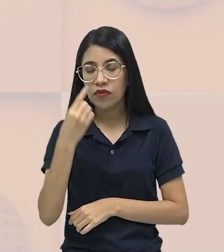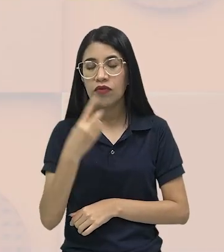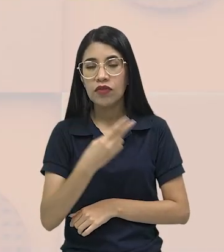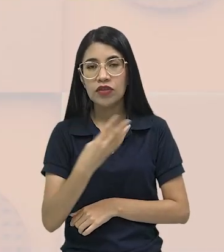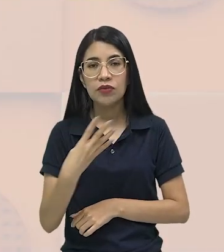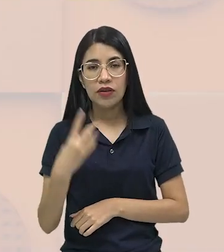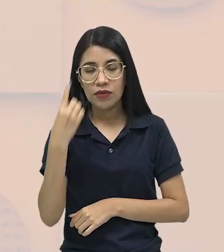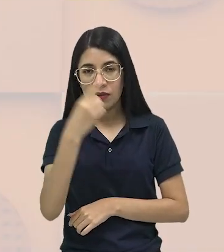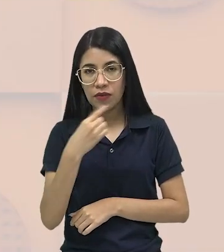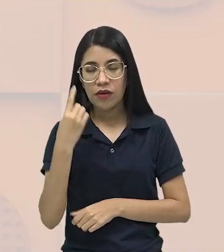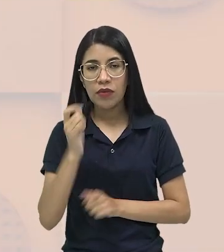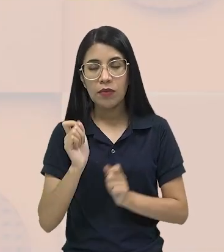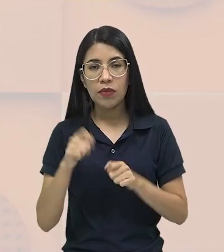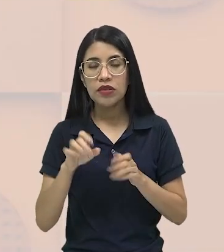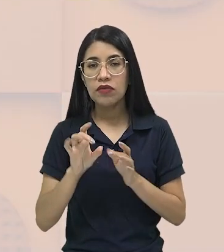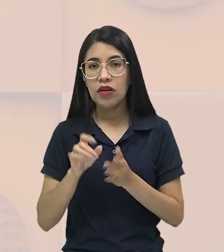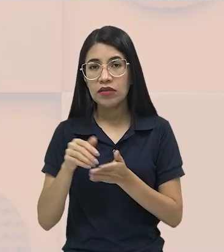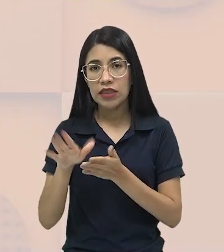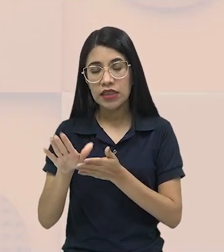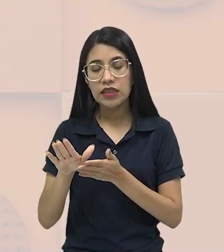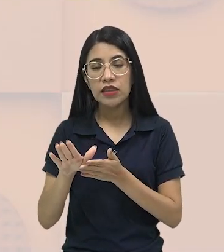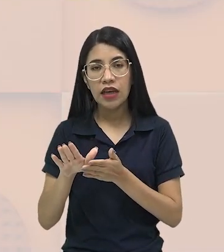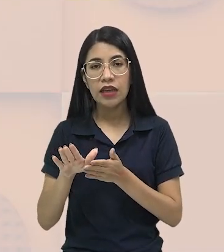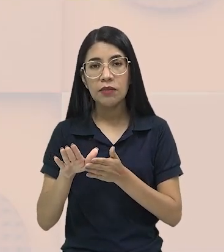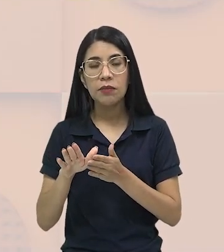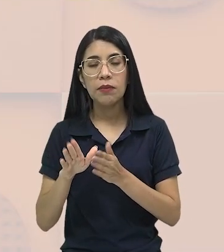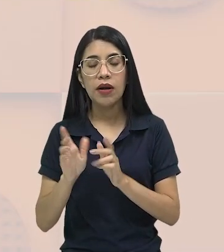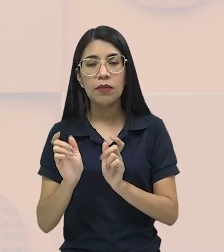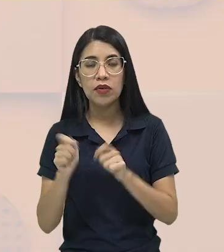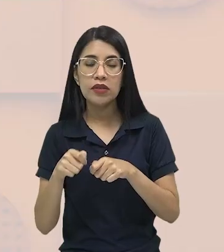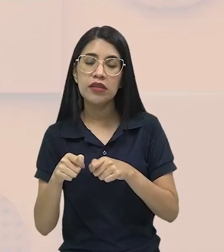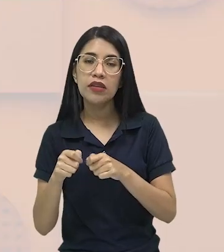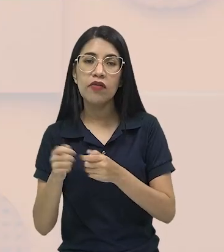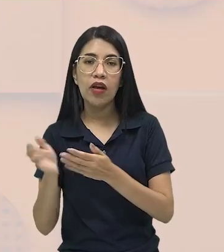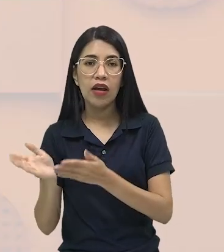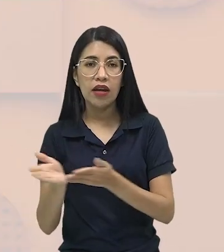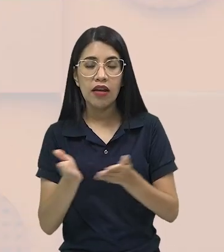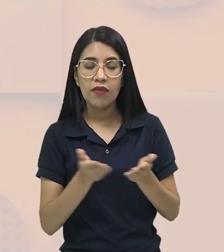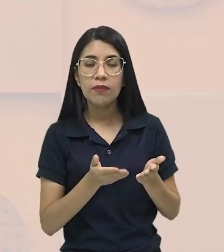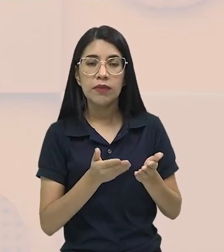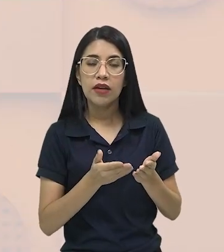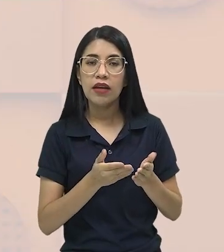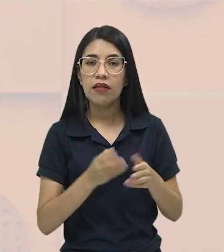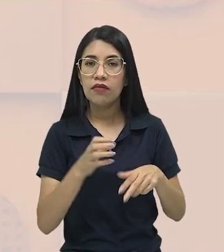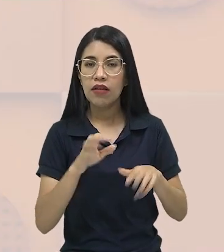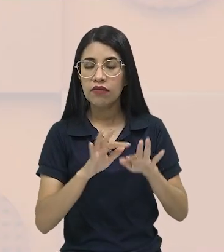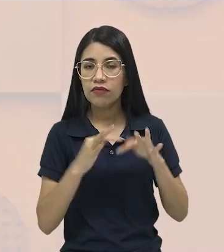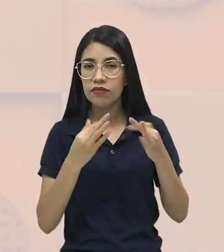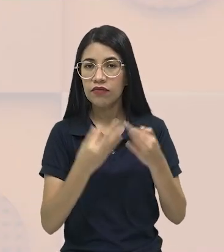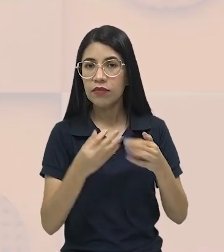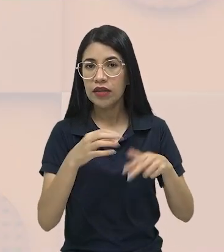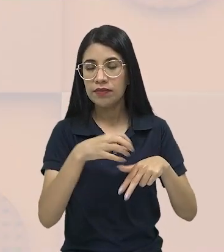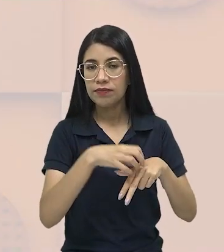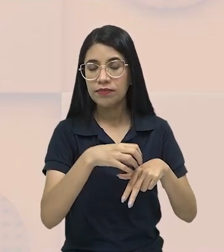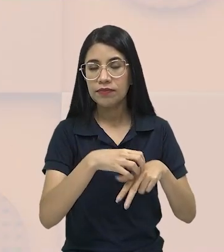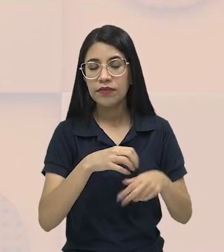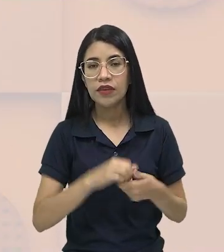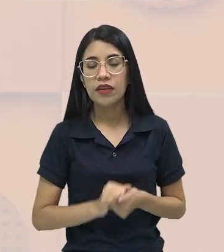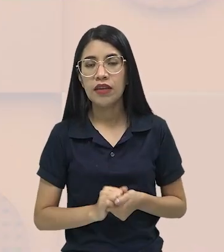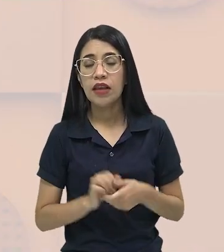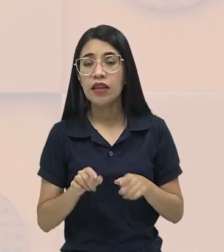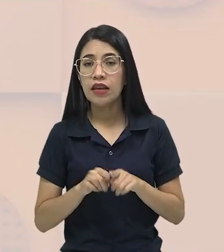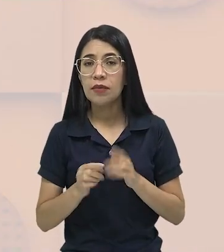do estabelecimento para poder ter a honra, né, de ceder a sua casa para a corte portuguesa. Tanto é que começa-se a